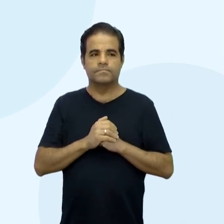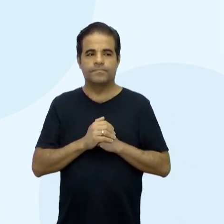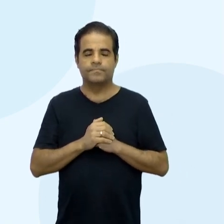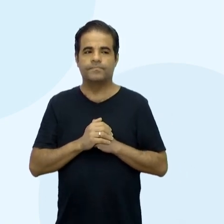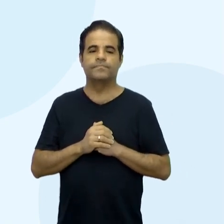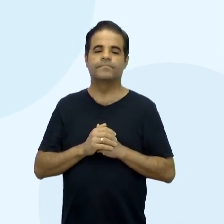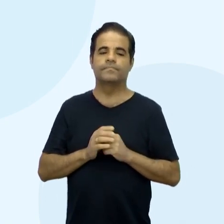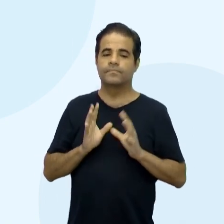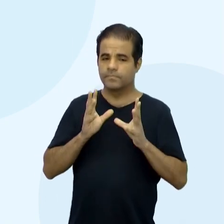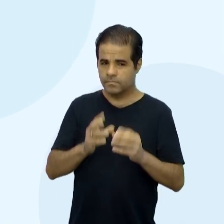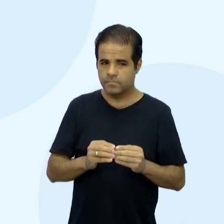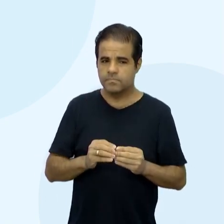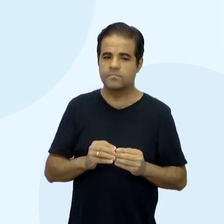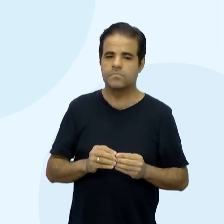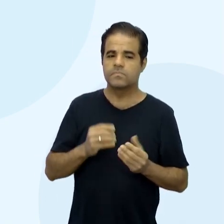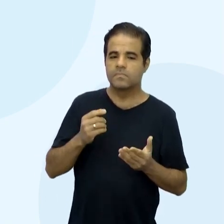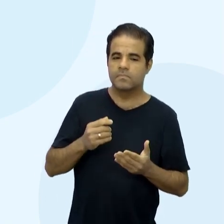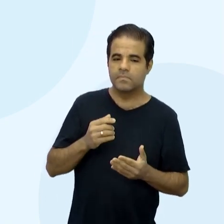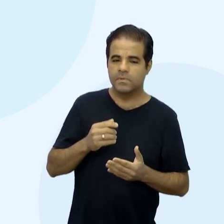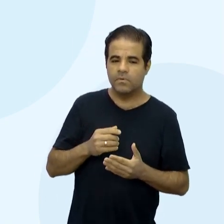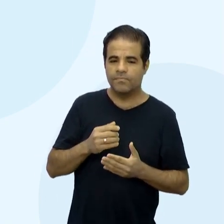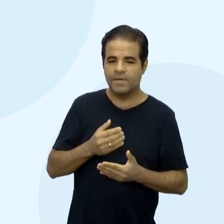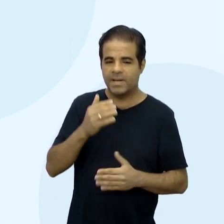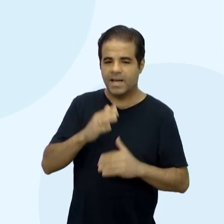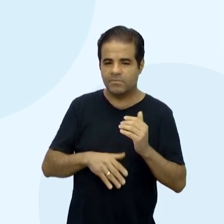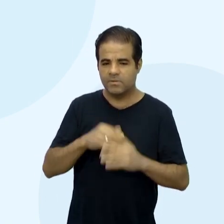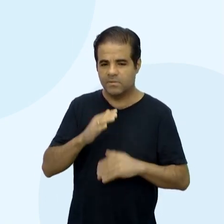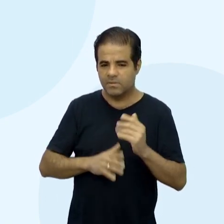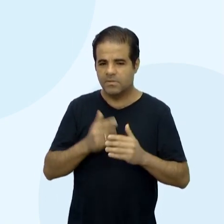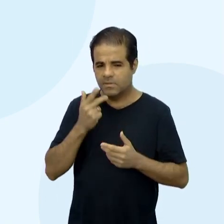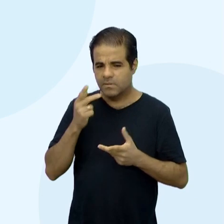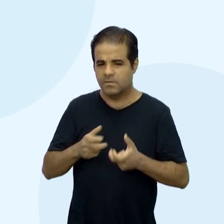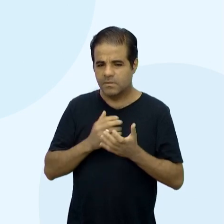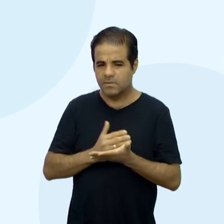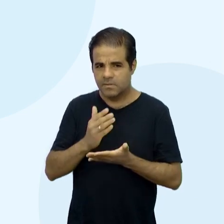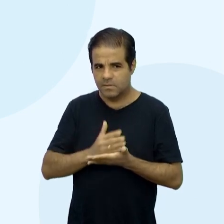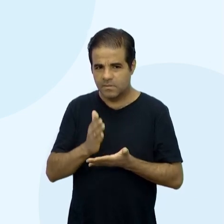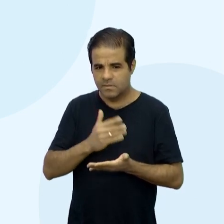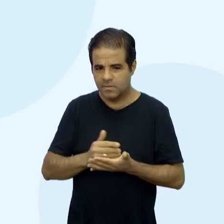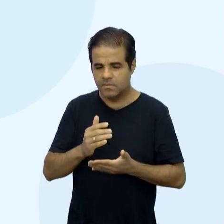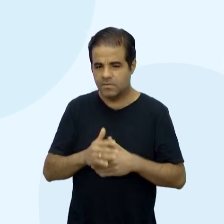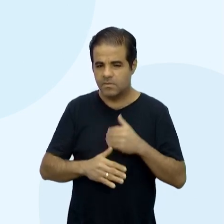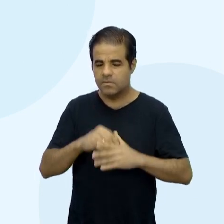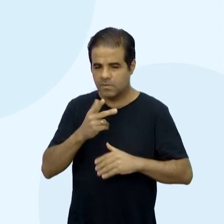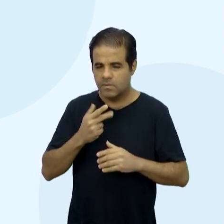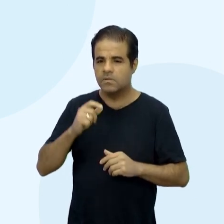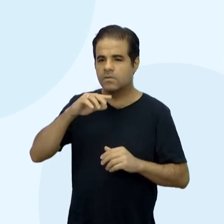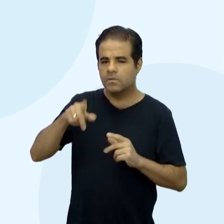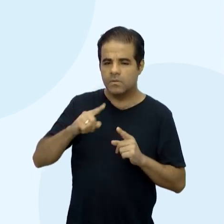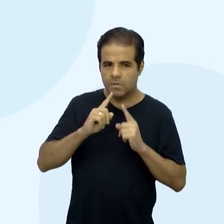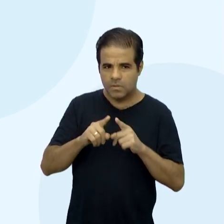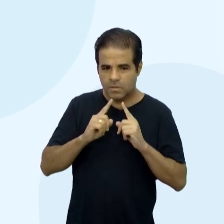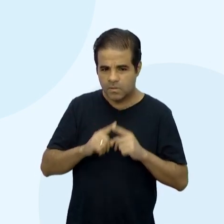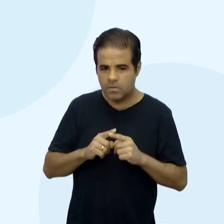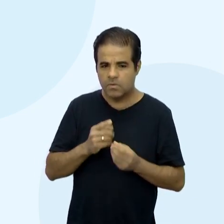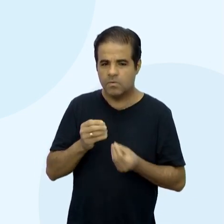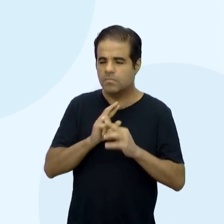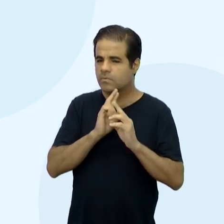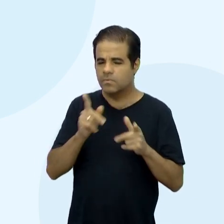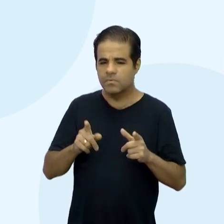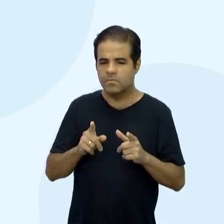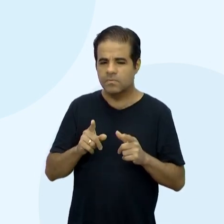produz e todo mundo consome conteúdo. E o excesso de informações é um desafio ao nosso senso crítico. Como